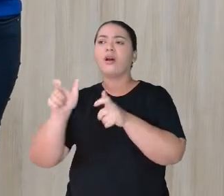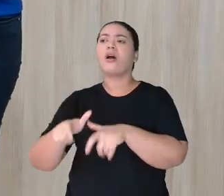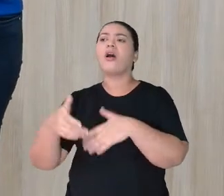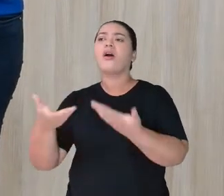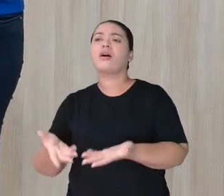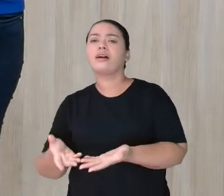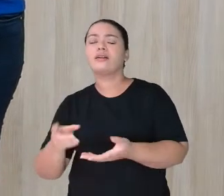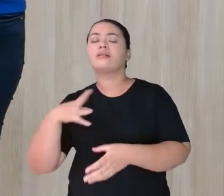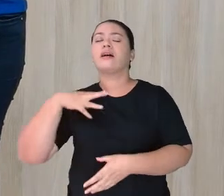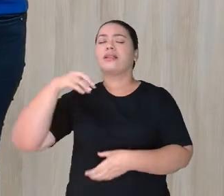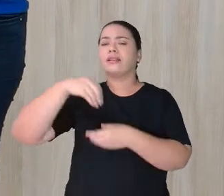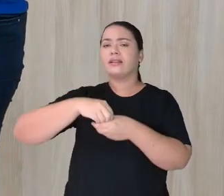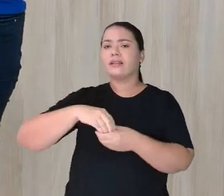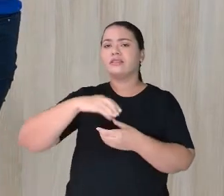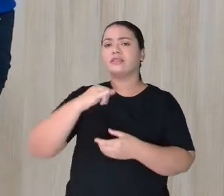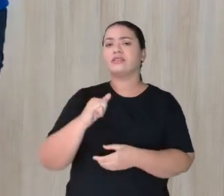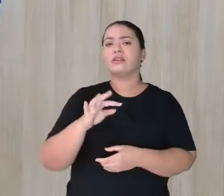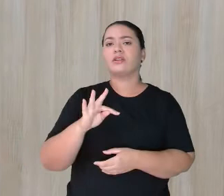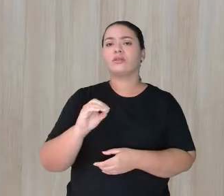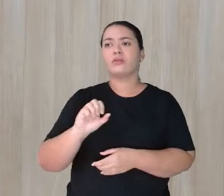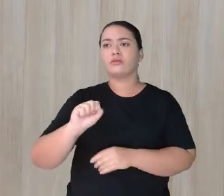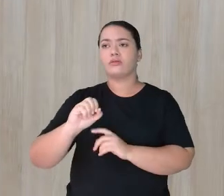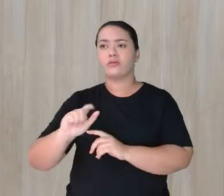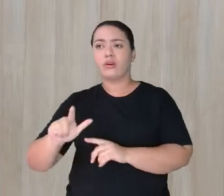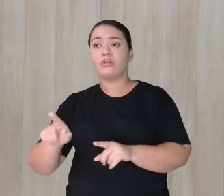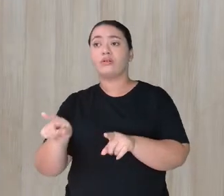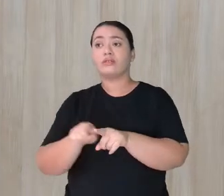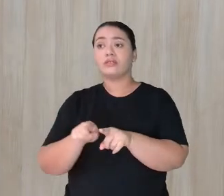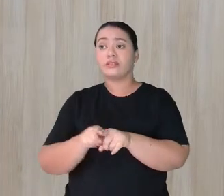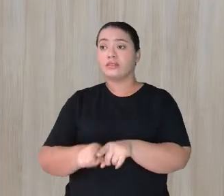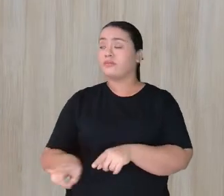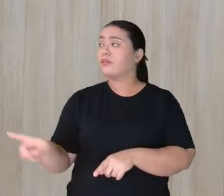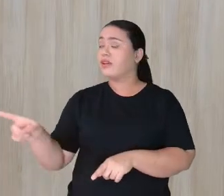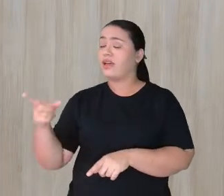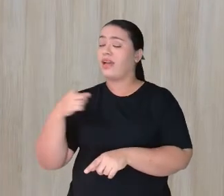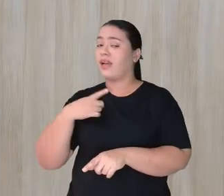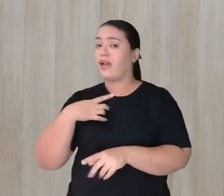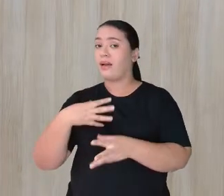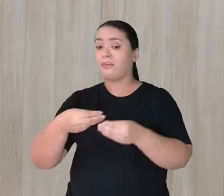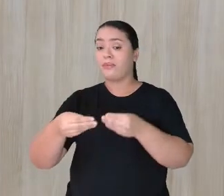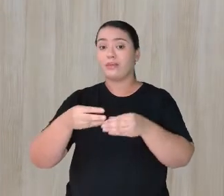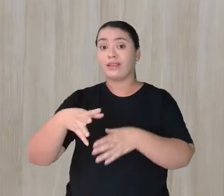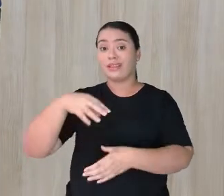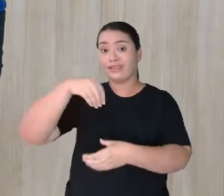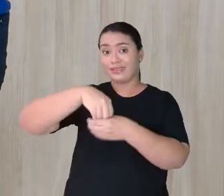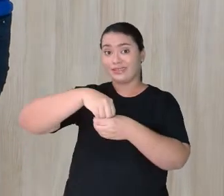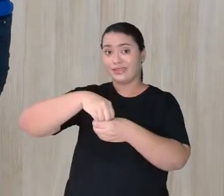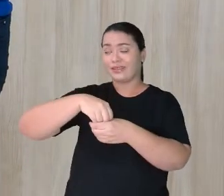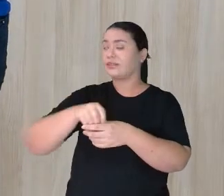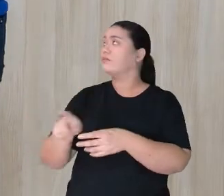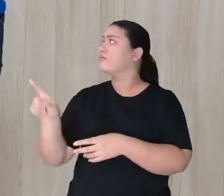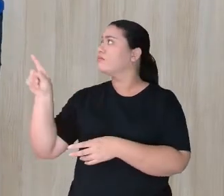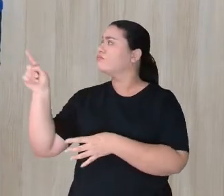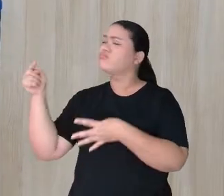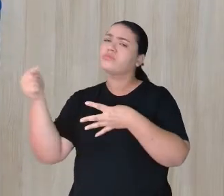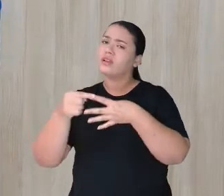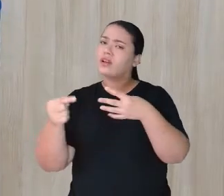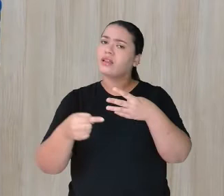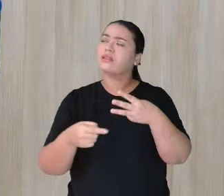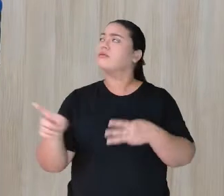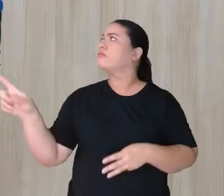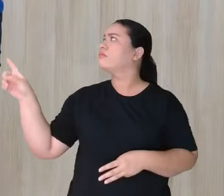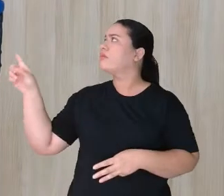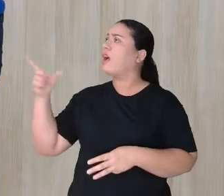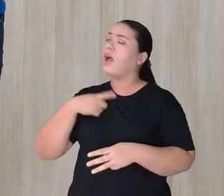matriz mitocondrial e a fosforilação oxidativa na membrana interna. Então, cada um tem a sua